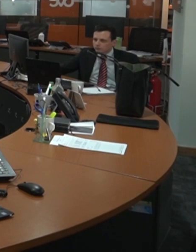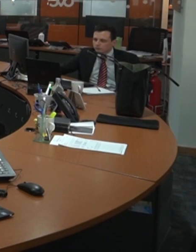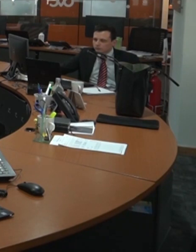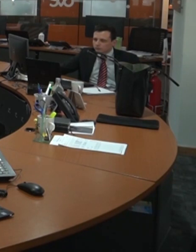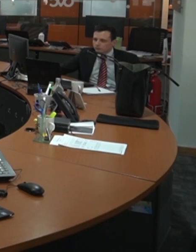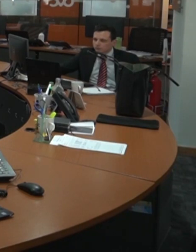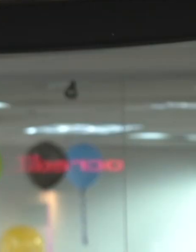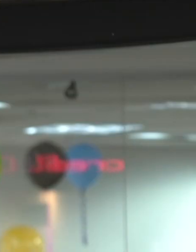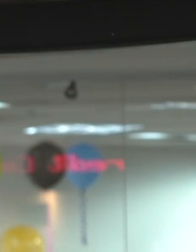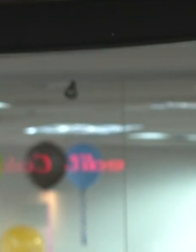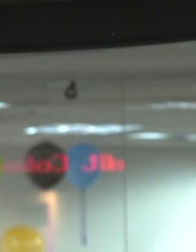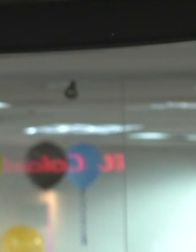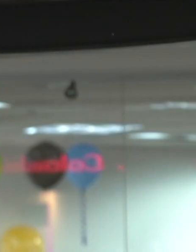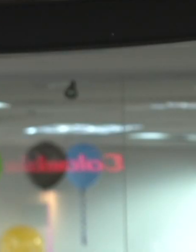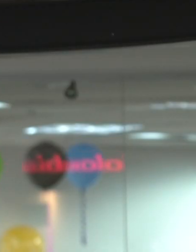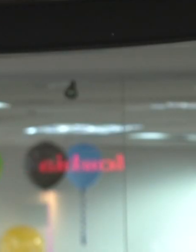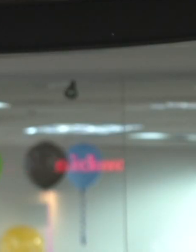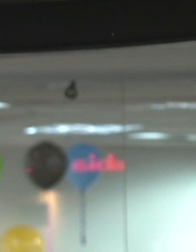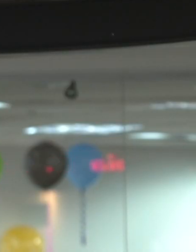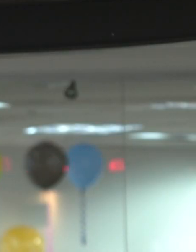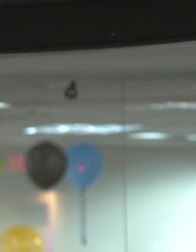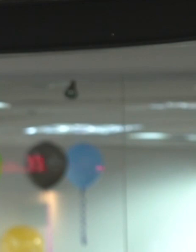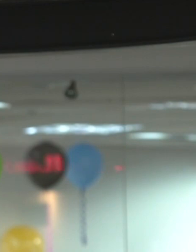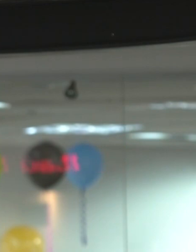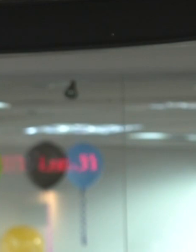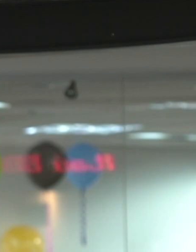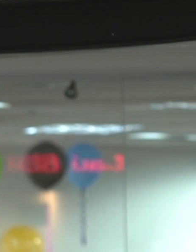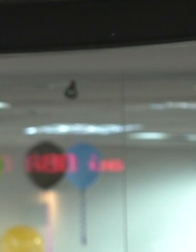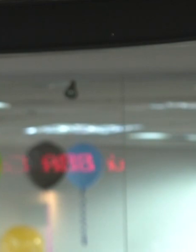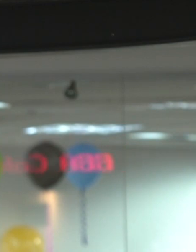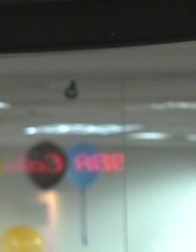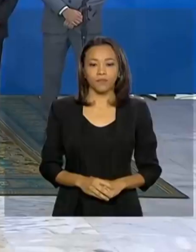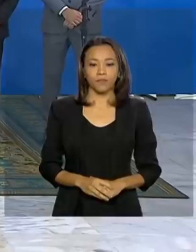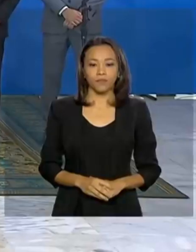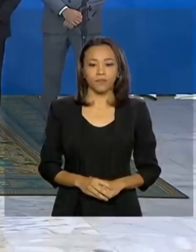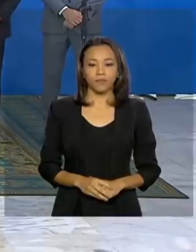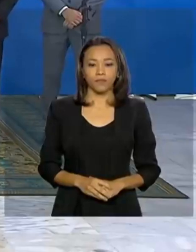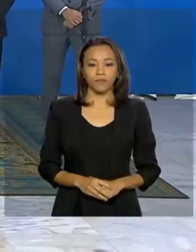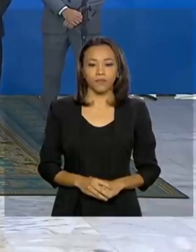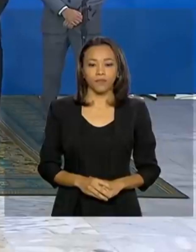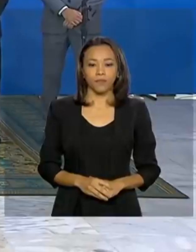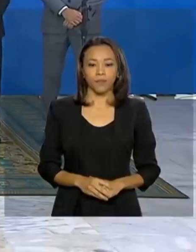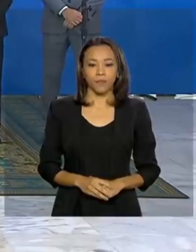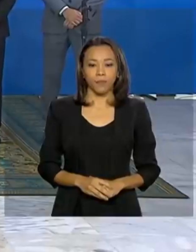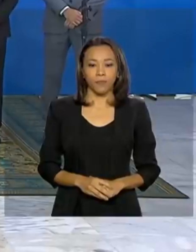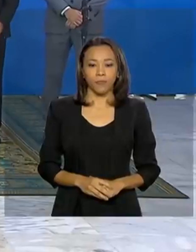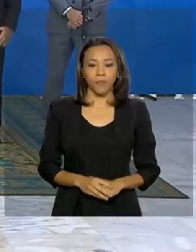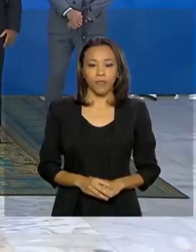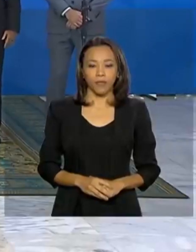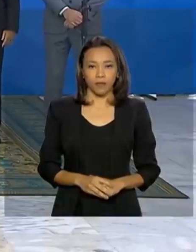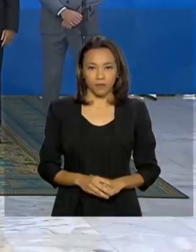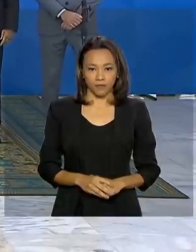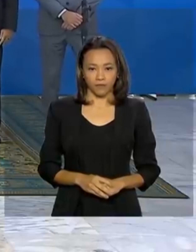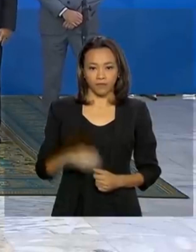caíram de 2,4 por cento antes da crise para 0 crescimento os mercados prevê uma recessão de 0,48